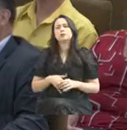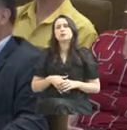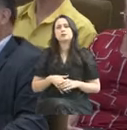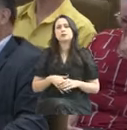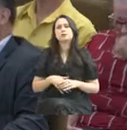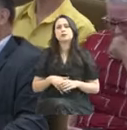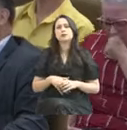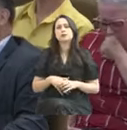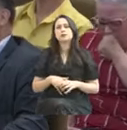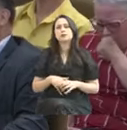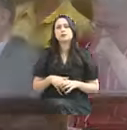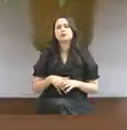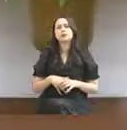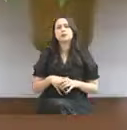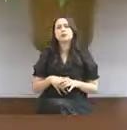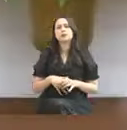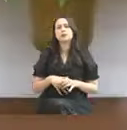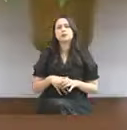Aleluia!